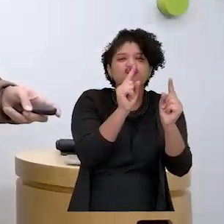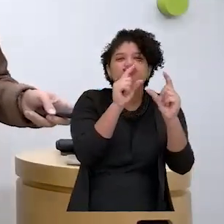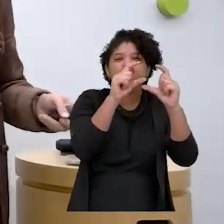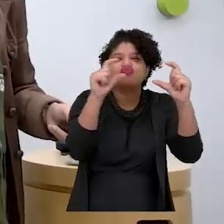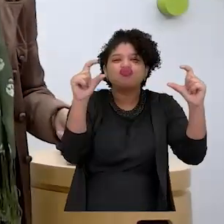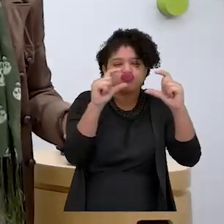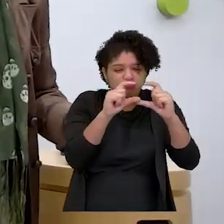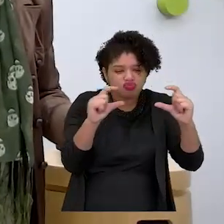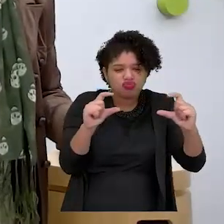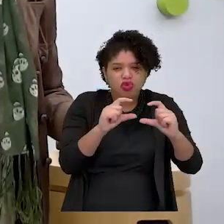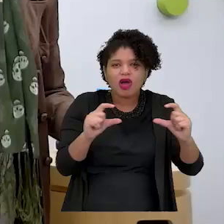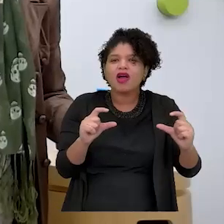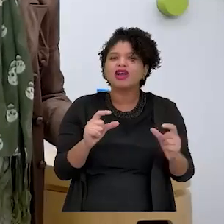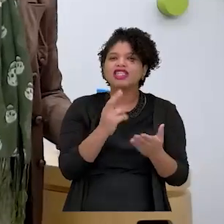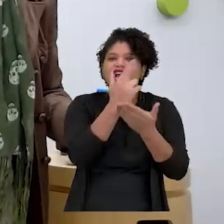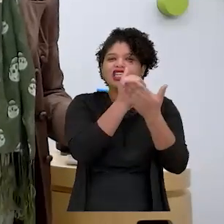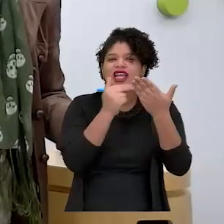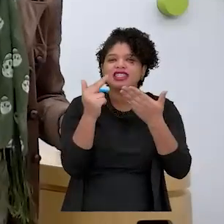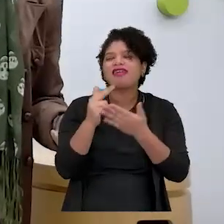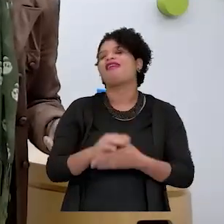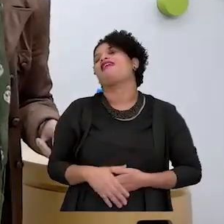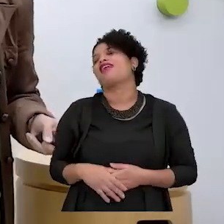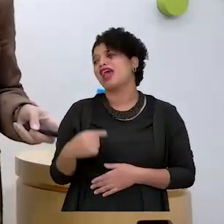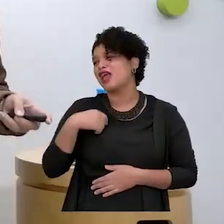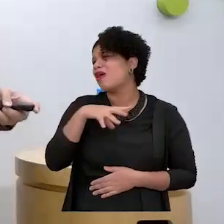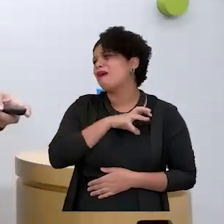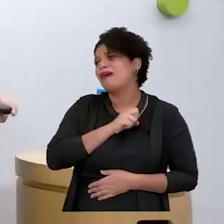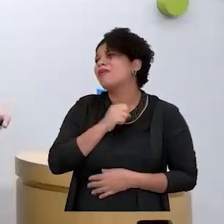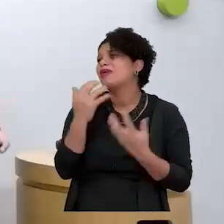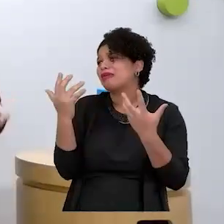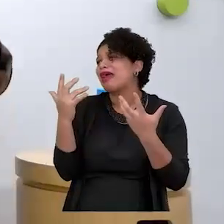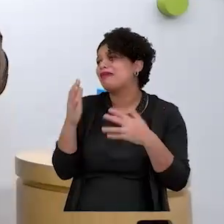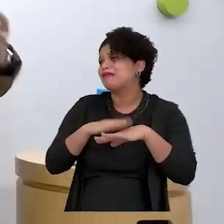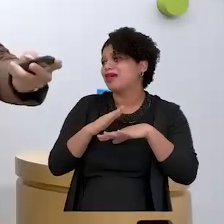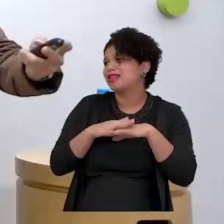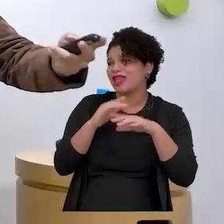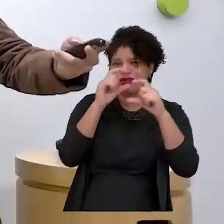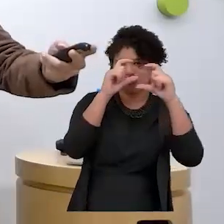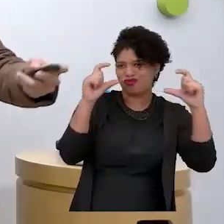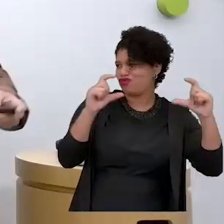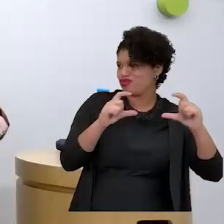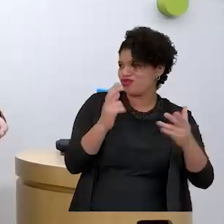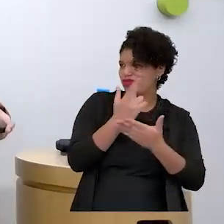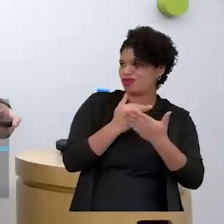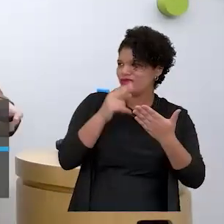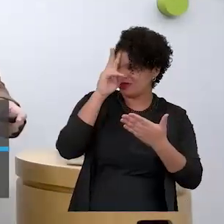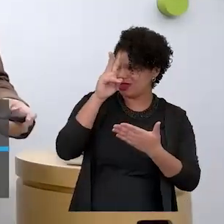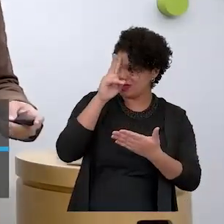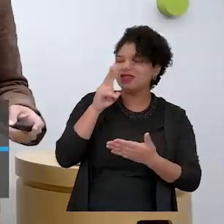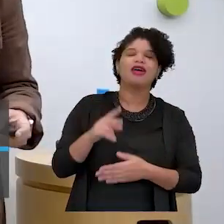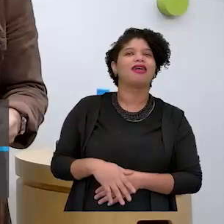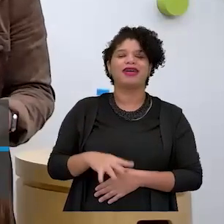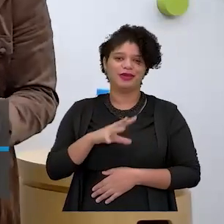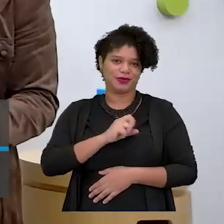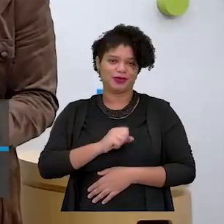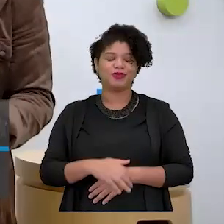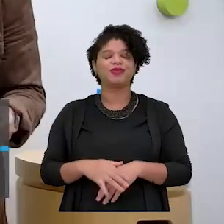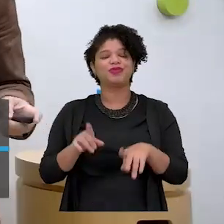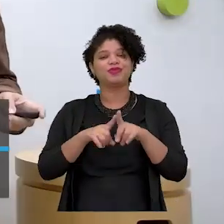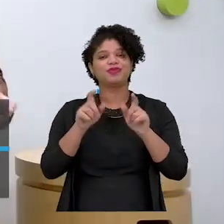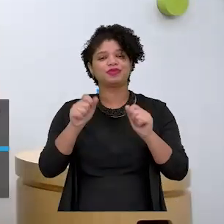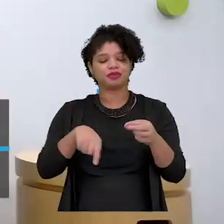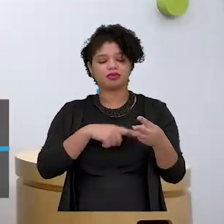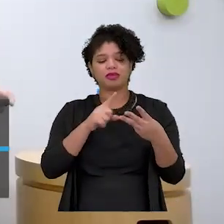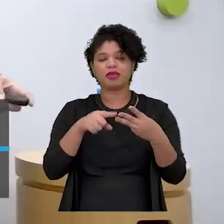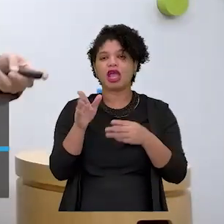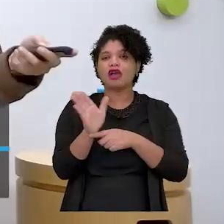isso. Fala assim, ai, professor, por favor, deixa eu fazer uma história em quadrinho. É verdade. E faz história em quadrinho, então. E a produção de pequenos